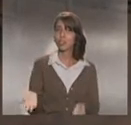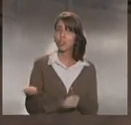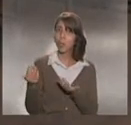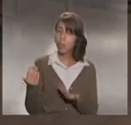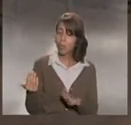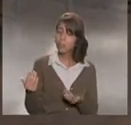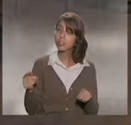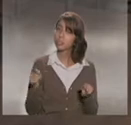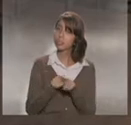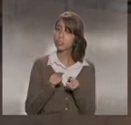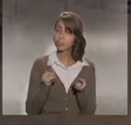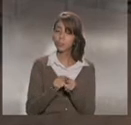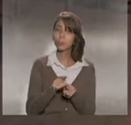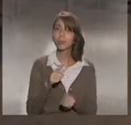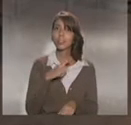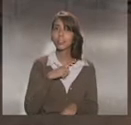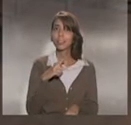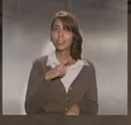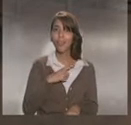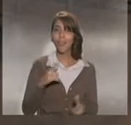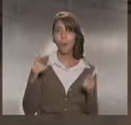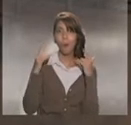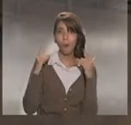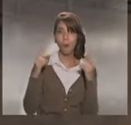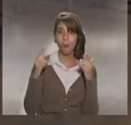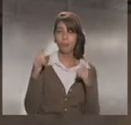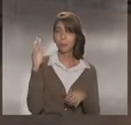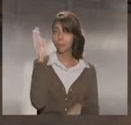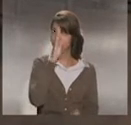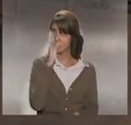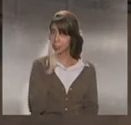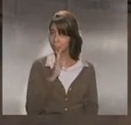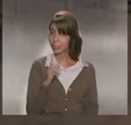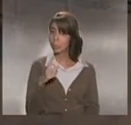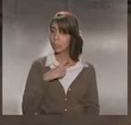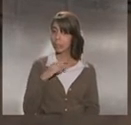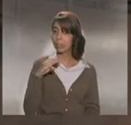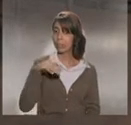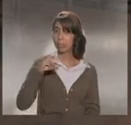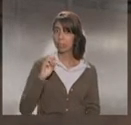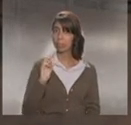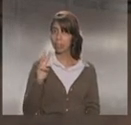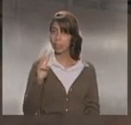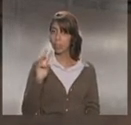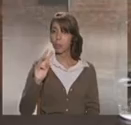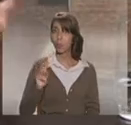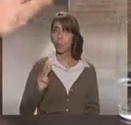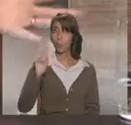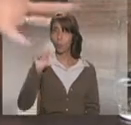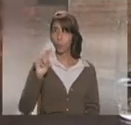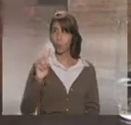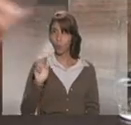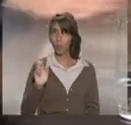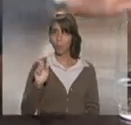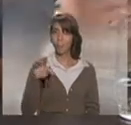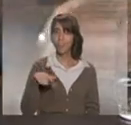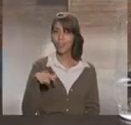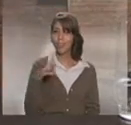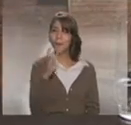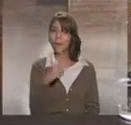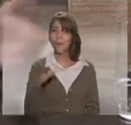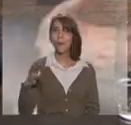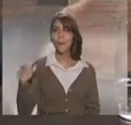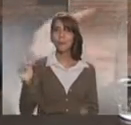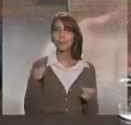a gente tinha o rock brasil a gente se uniu e vi a gente tinha uma onda musical popular